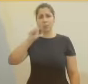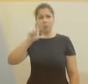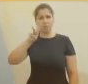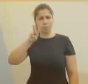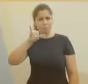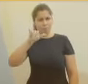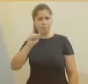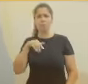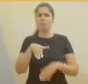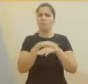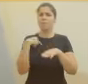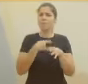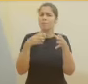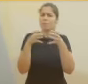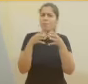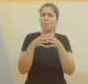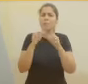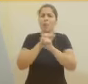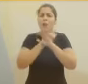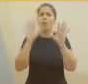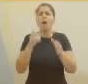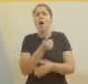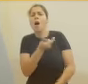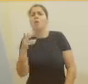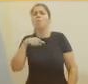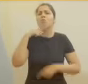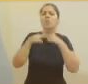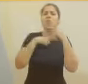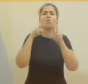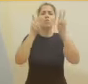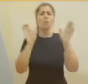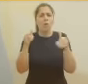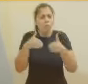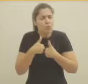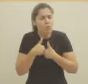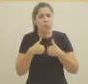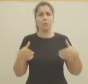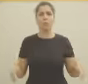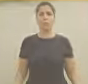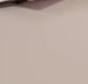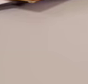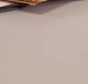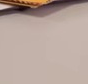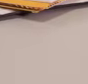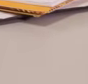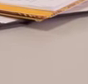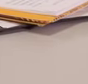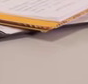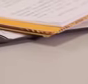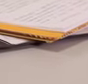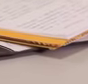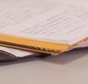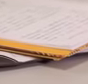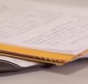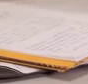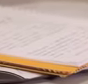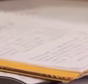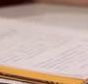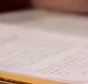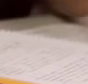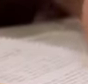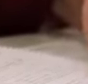Miranda conversou com a nossa equipe para esclarecer algumas dúvidas sobre o autismo. Consultório. Mulher sentada a uma